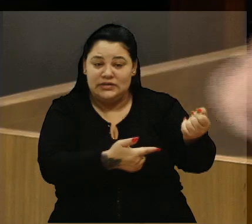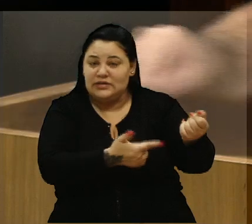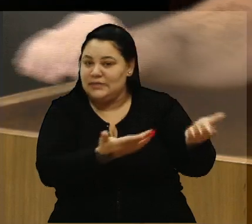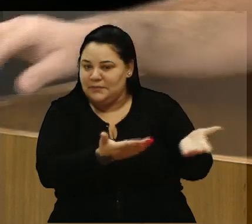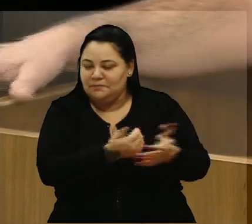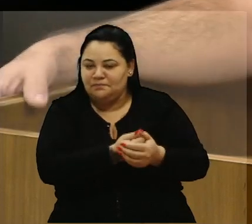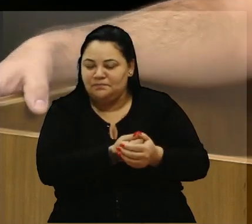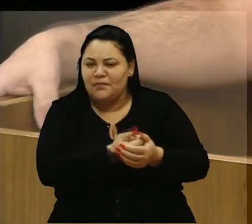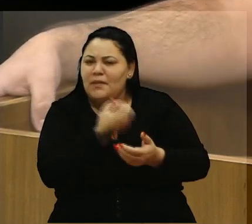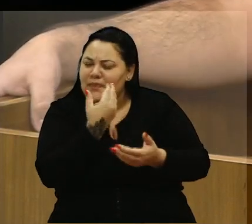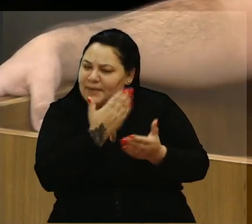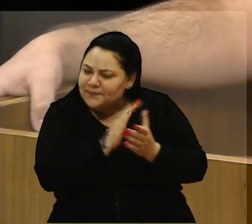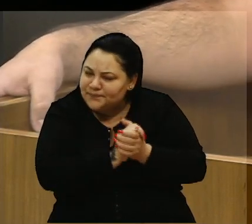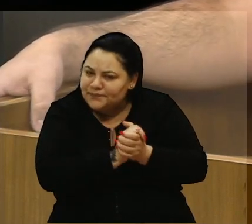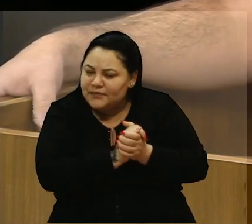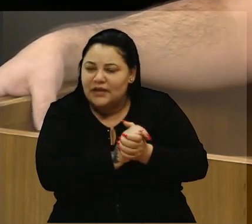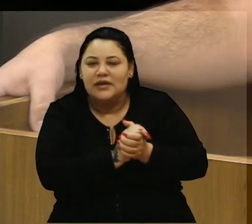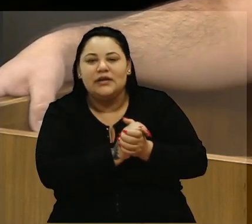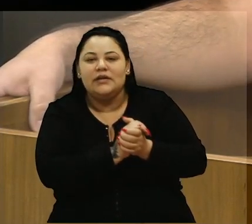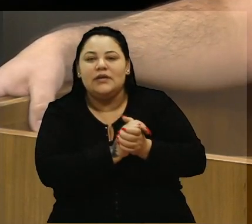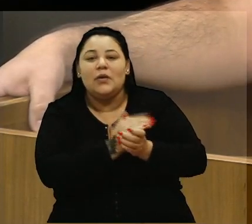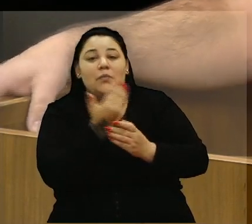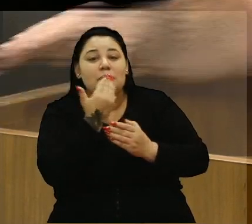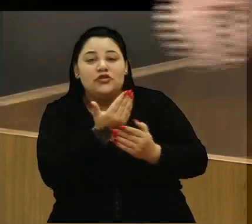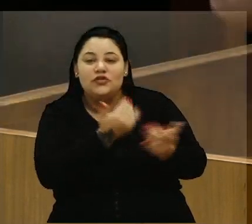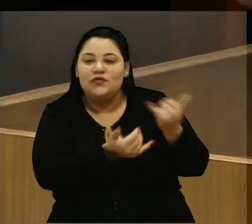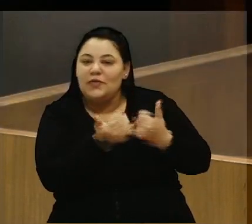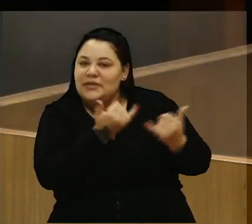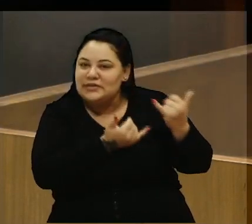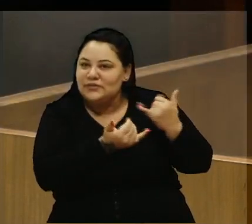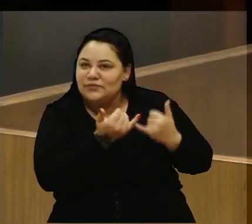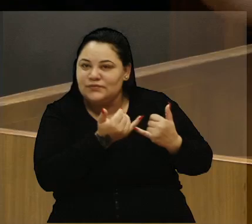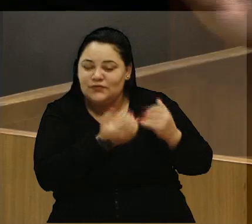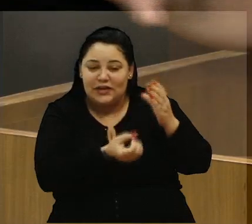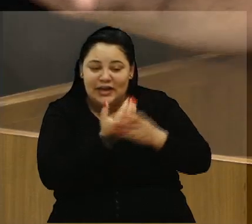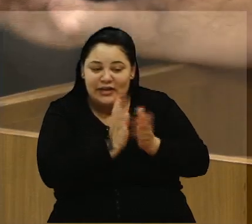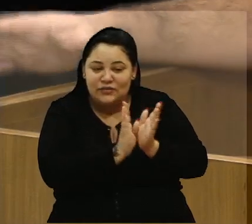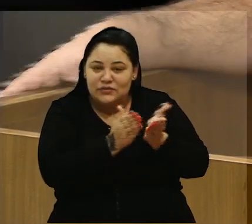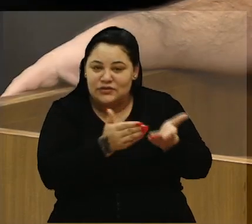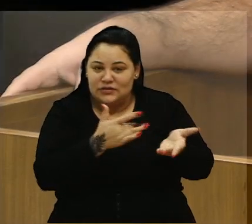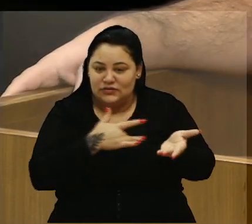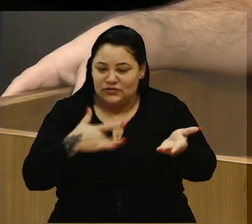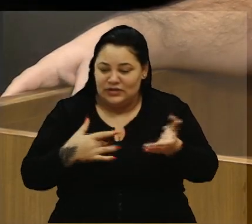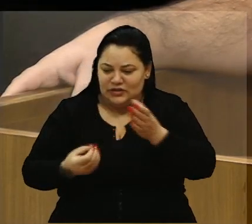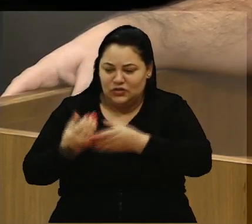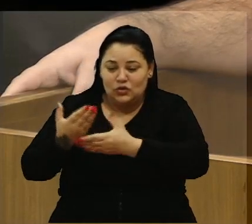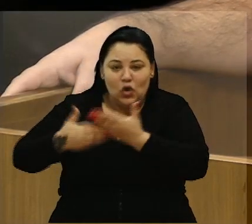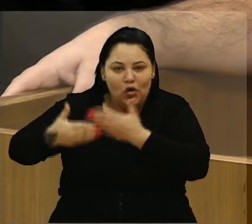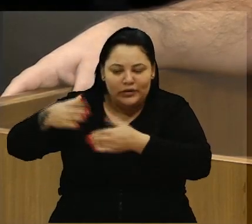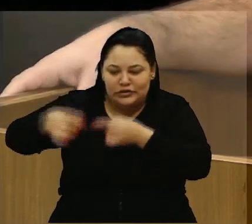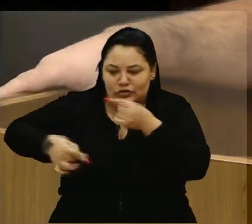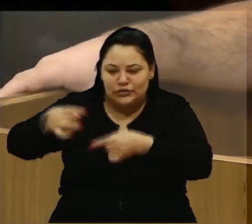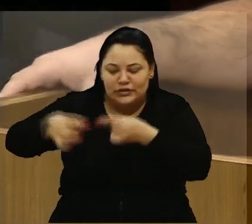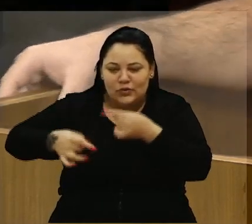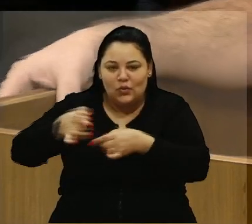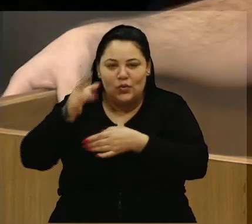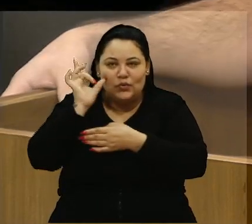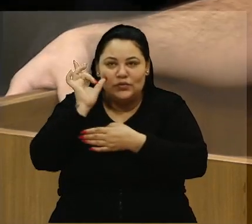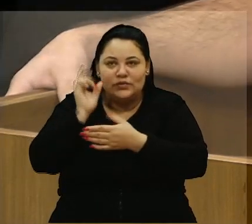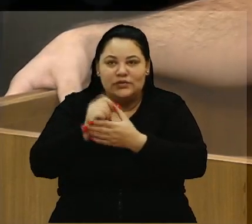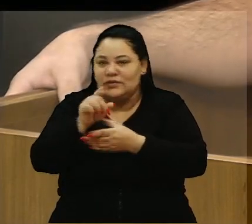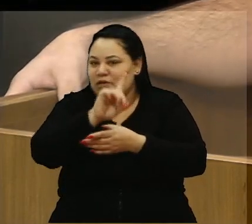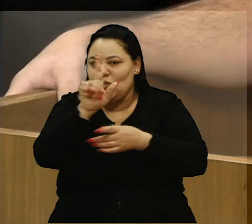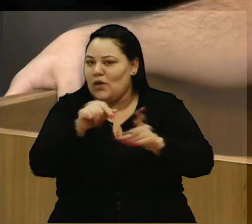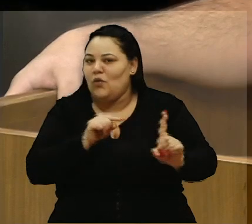colegas, o pedido de informação a qual se originou da Comissão de Saúde e proporcionou todo o debate ontem não era com esse